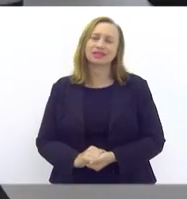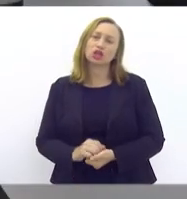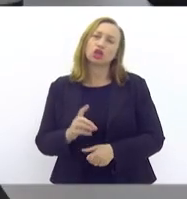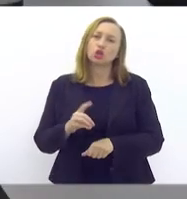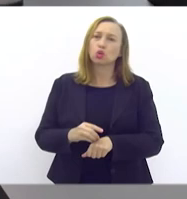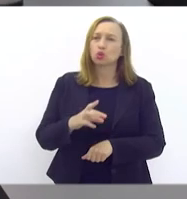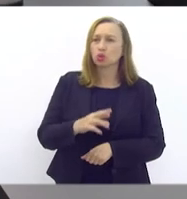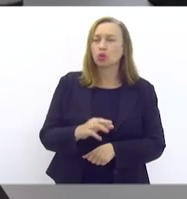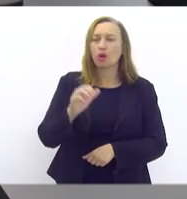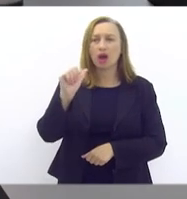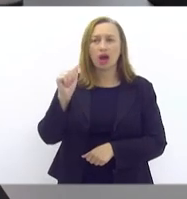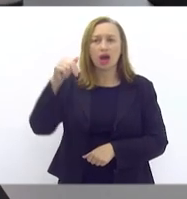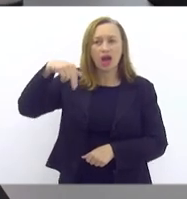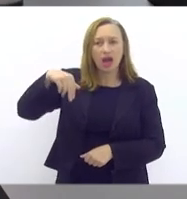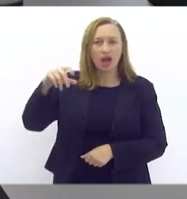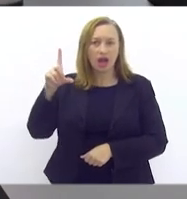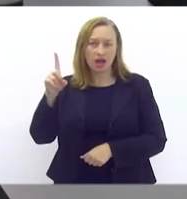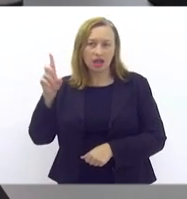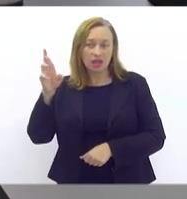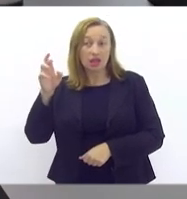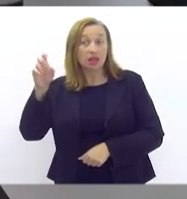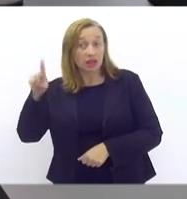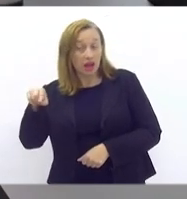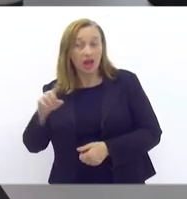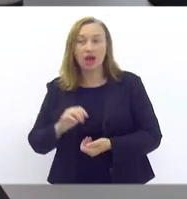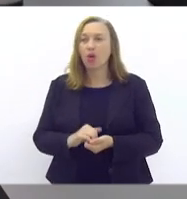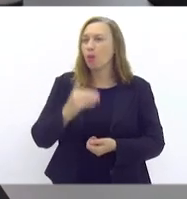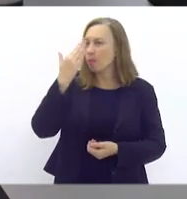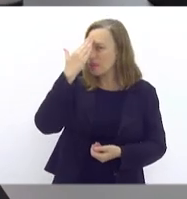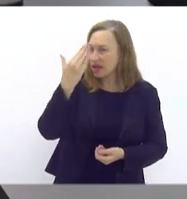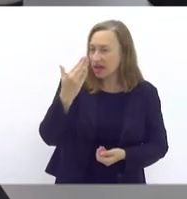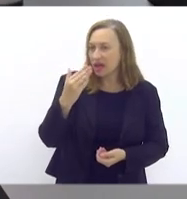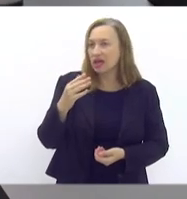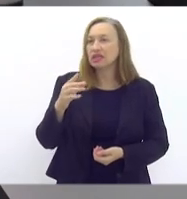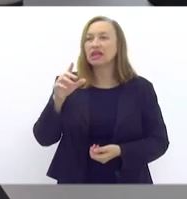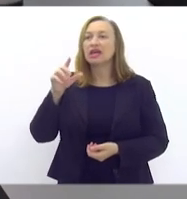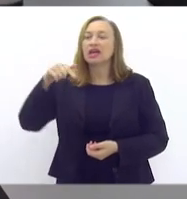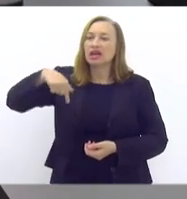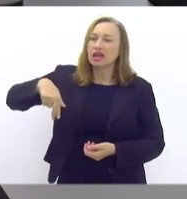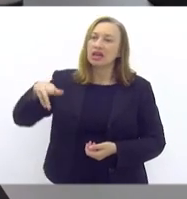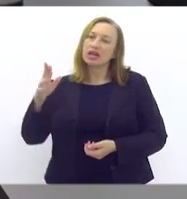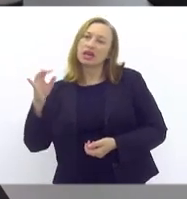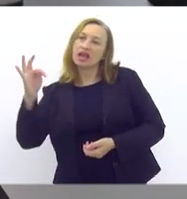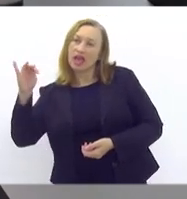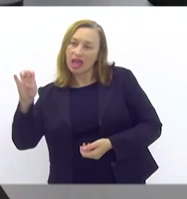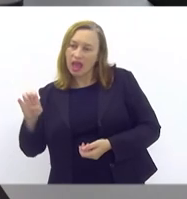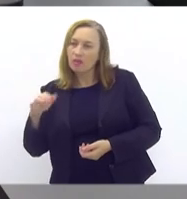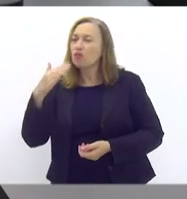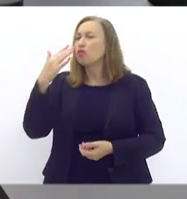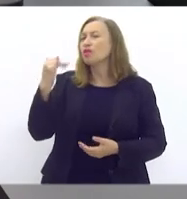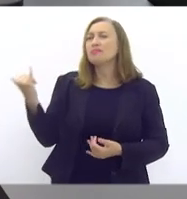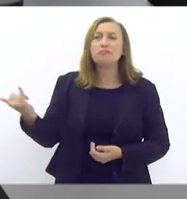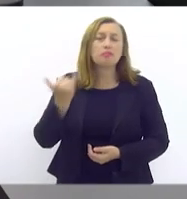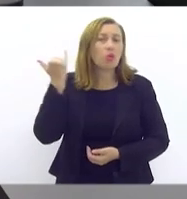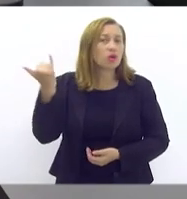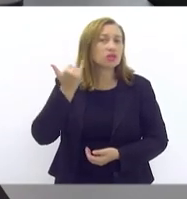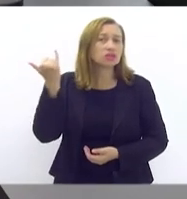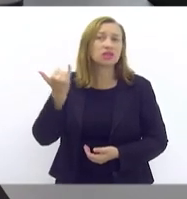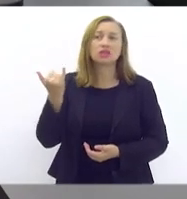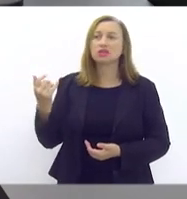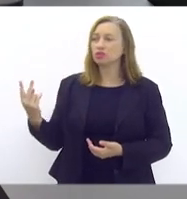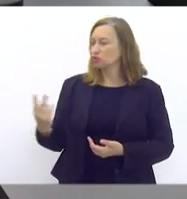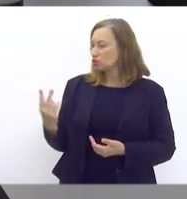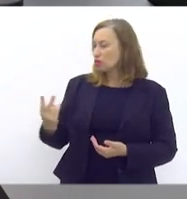Dr André Nicoli muito obrigada eh senhor Guilherme foi muito importante a contribuição de